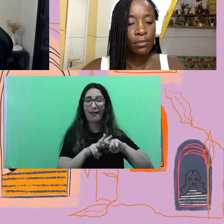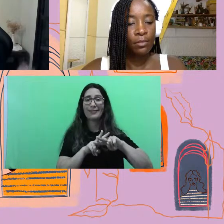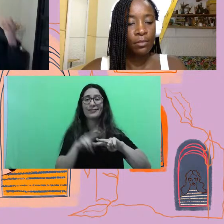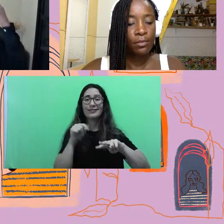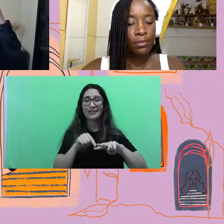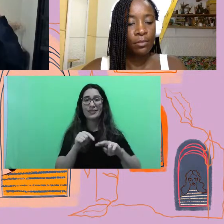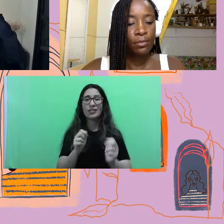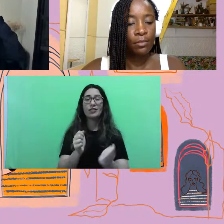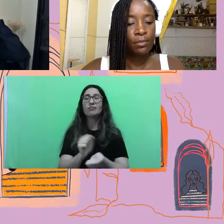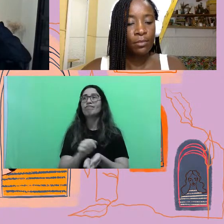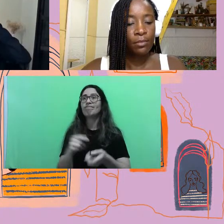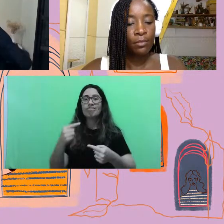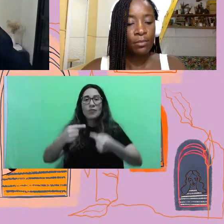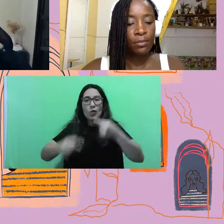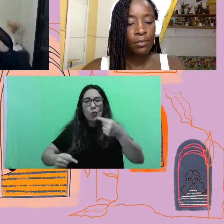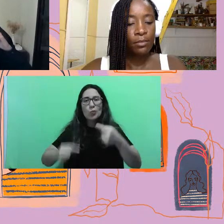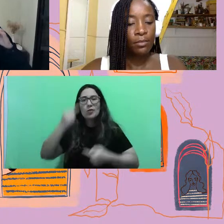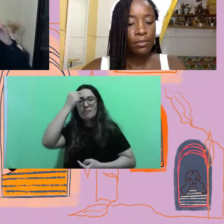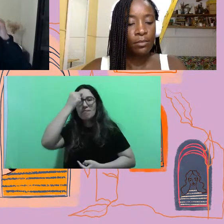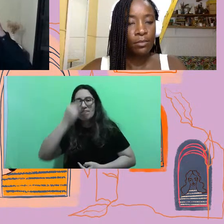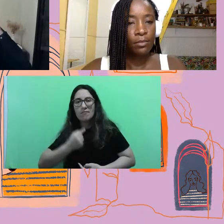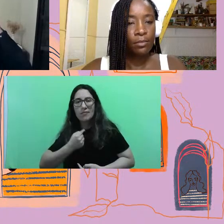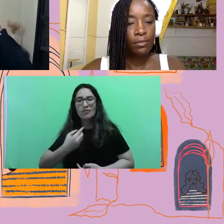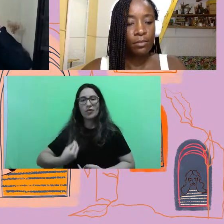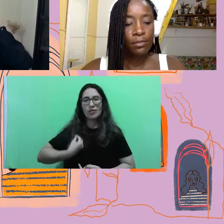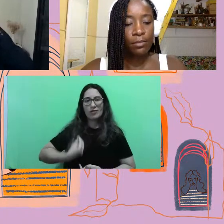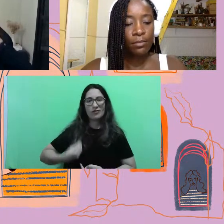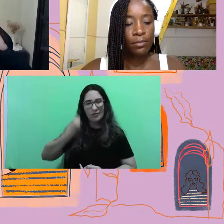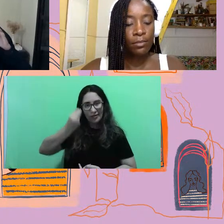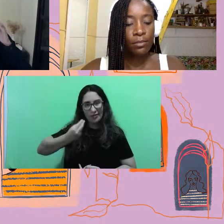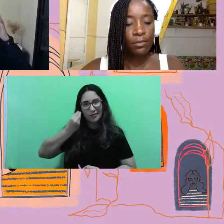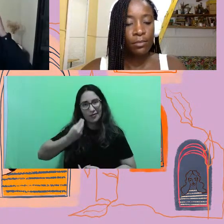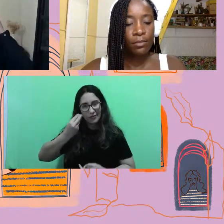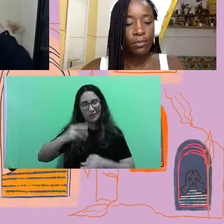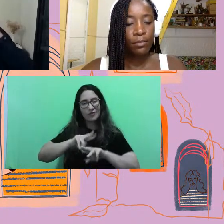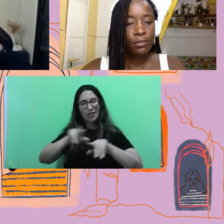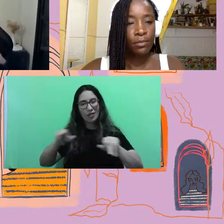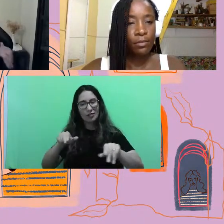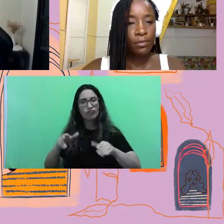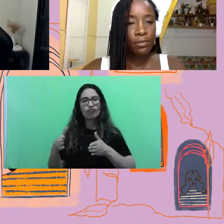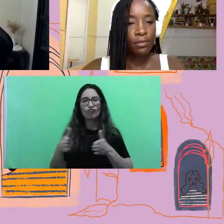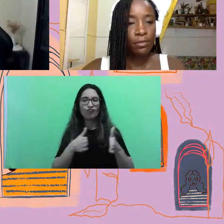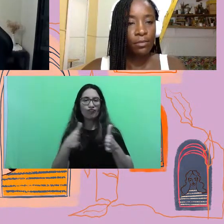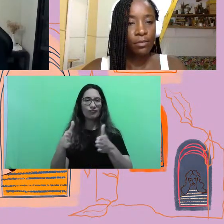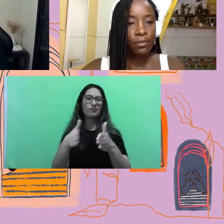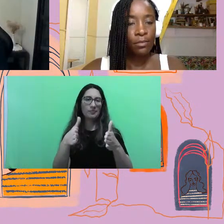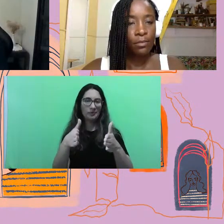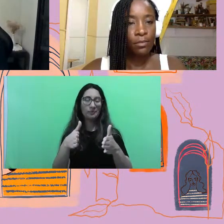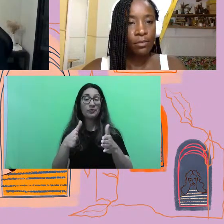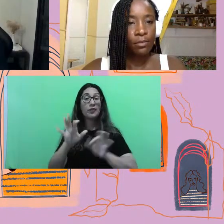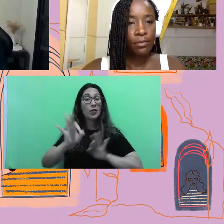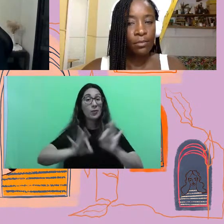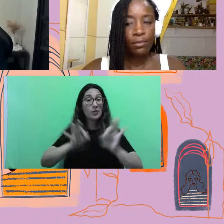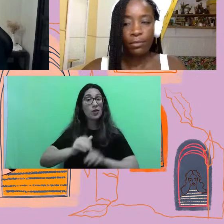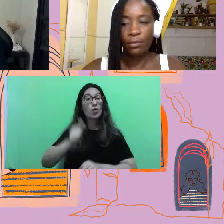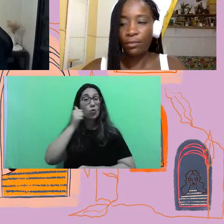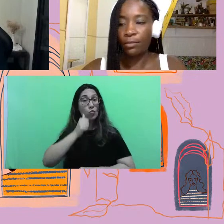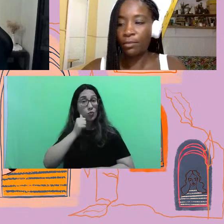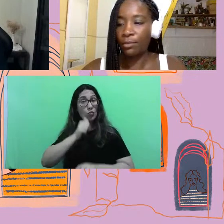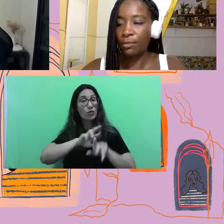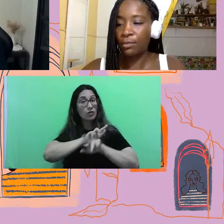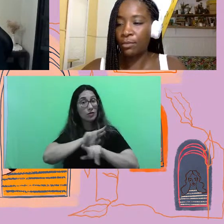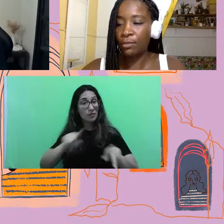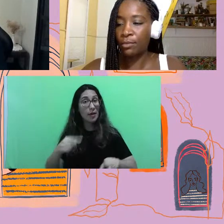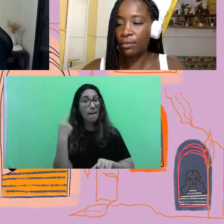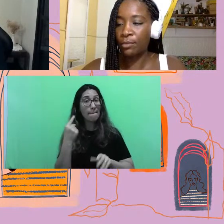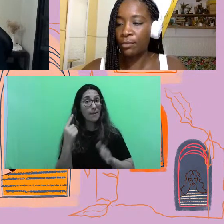não corresponde com as nossas realidades, com as nossas vivências, né? E construindo esses caminhos. E o projeto Mulheres Plurais, desde a primeira